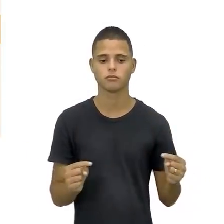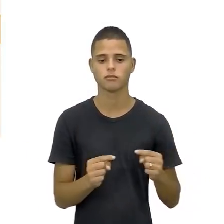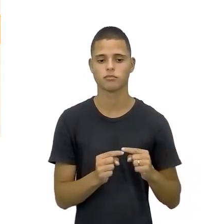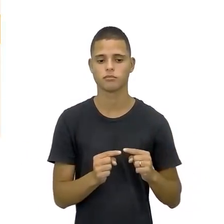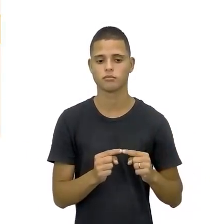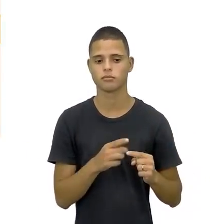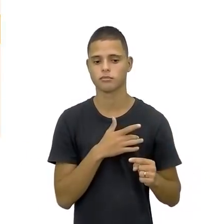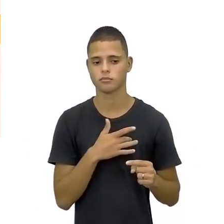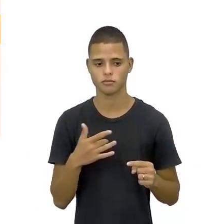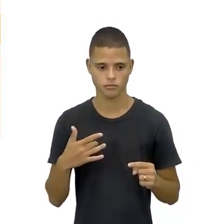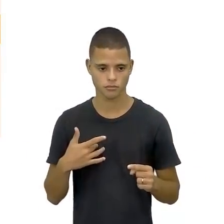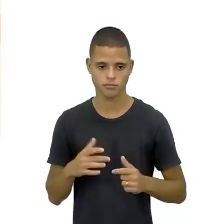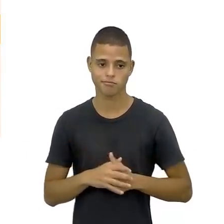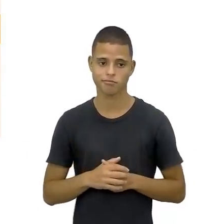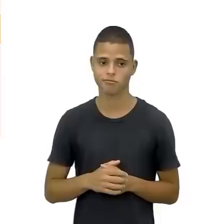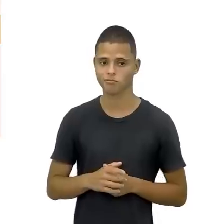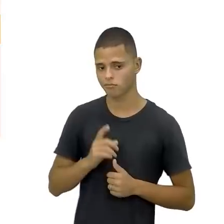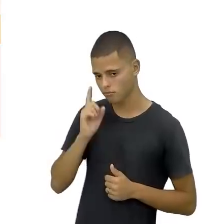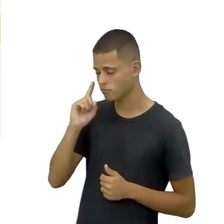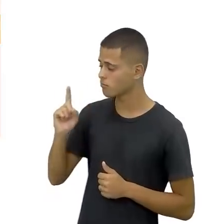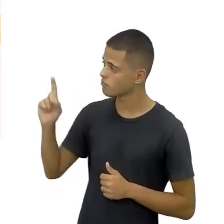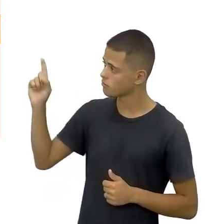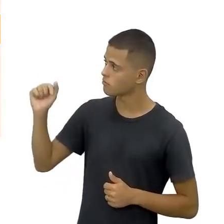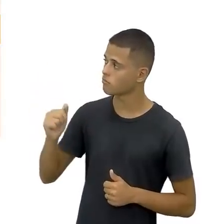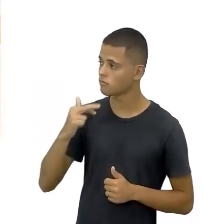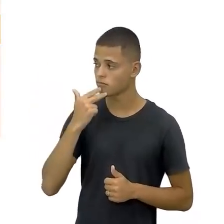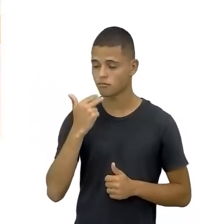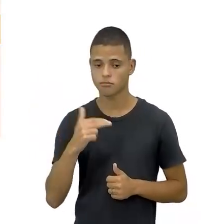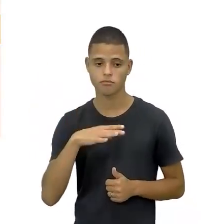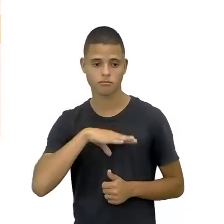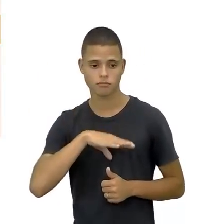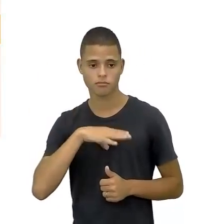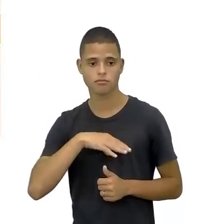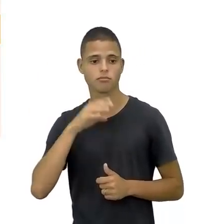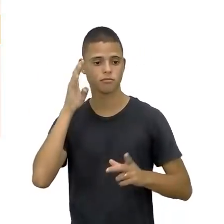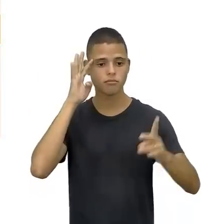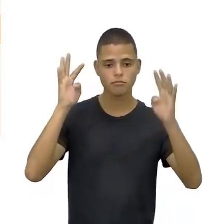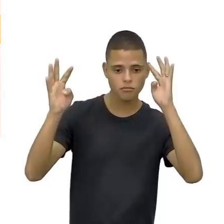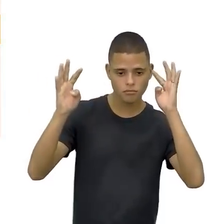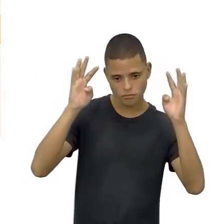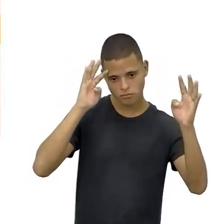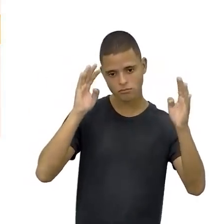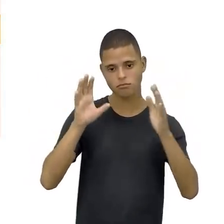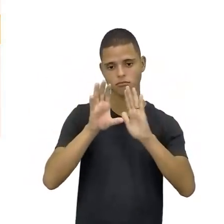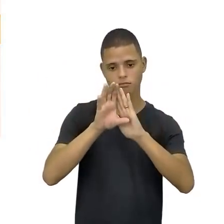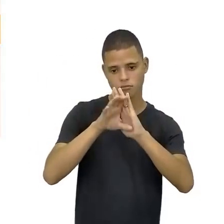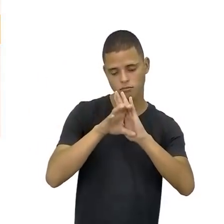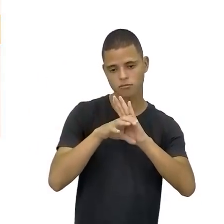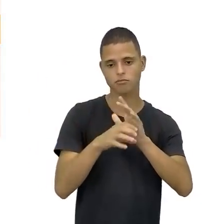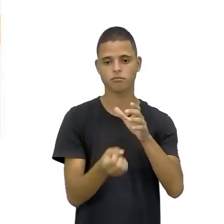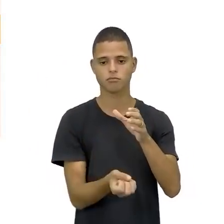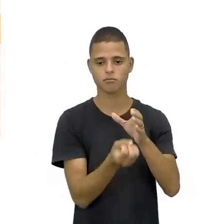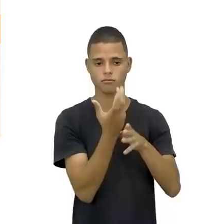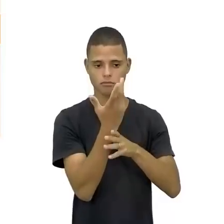de língua portuguesa, né, foi levantada uma possibilidade de refletir sobre a relação entre contexto de produção de gêneros e divulgação